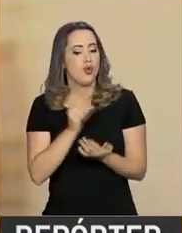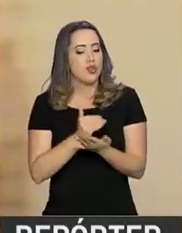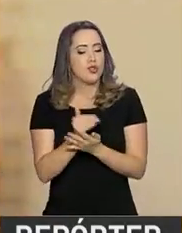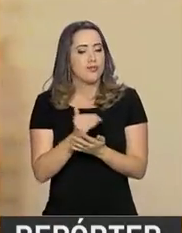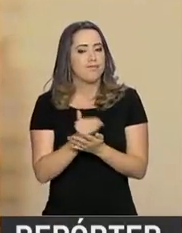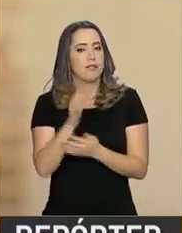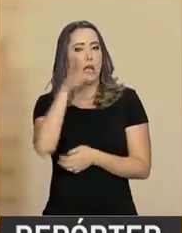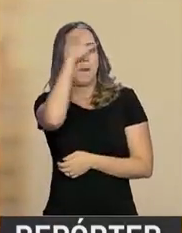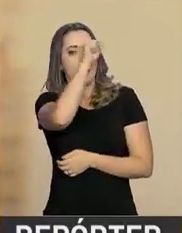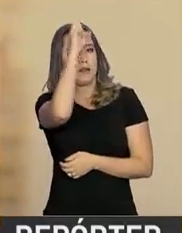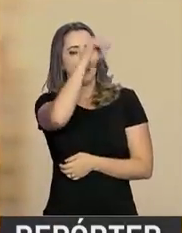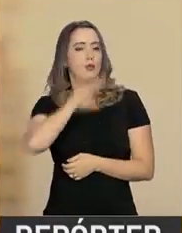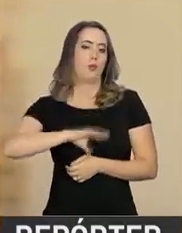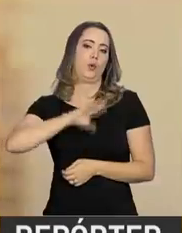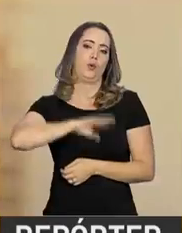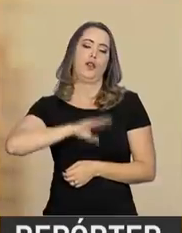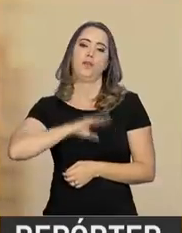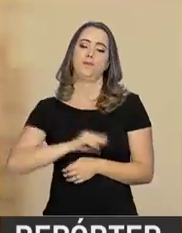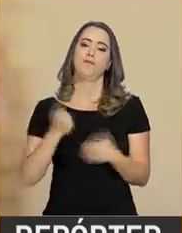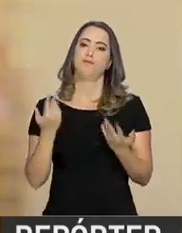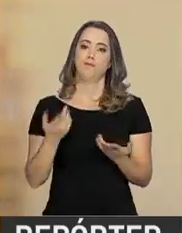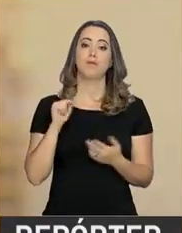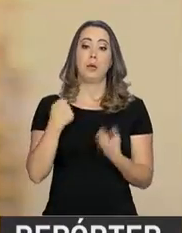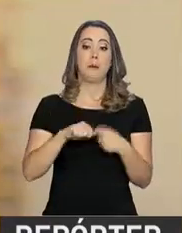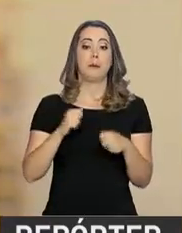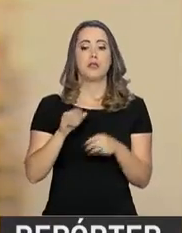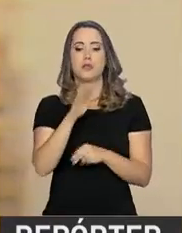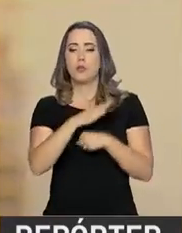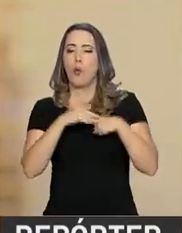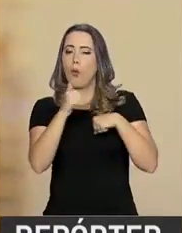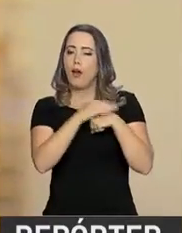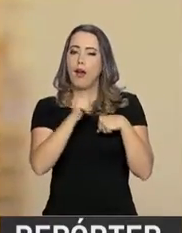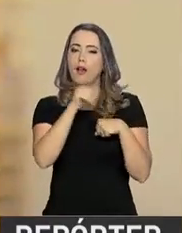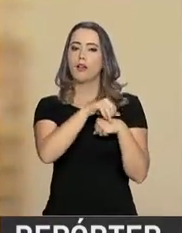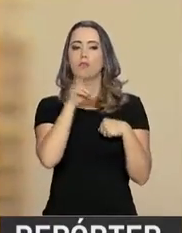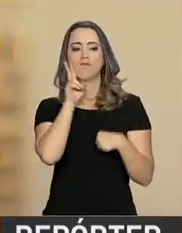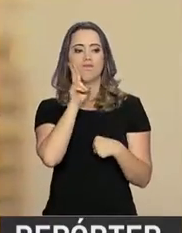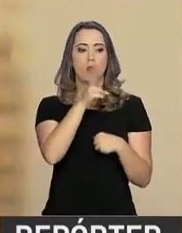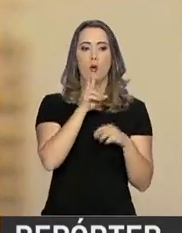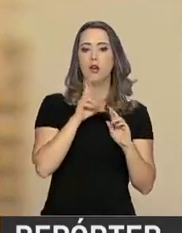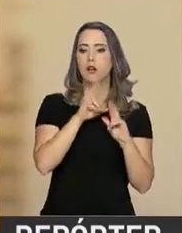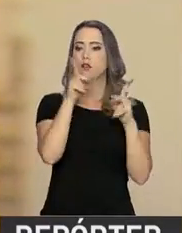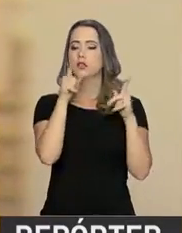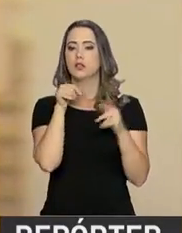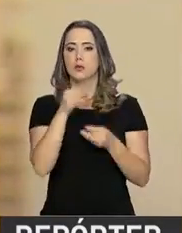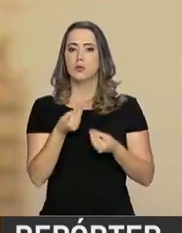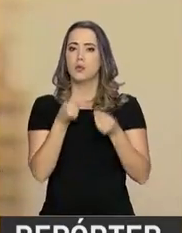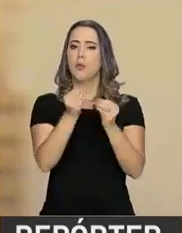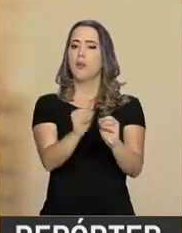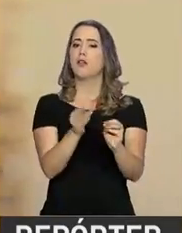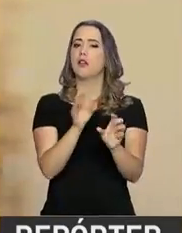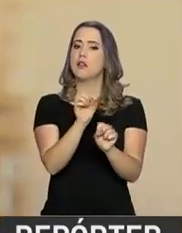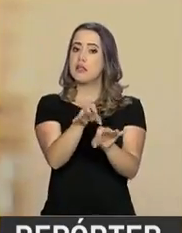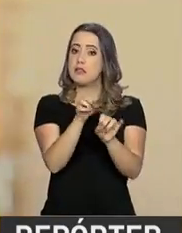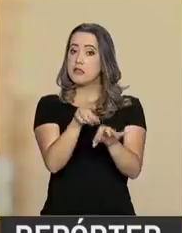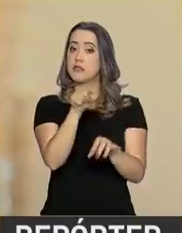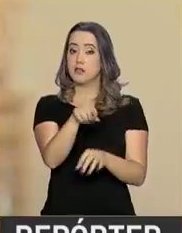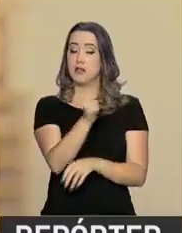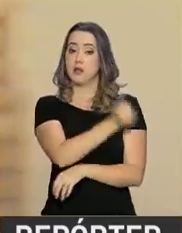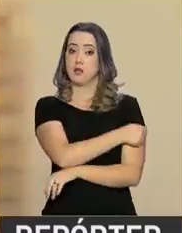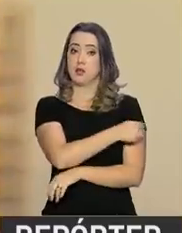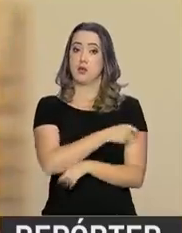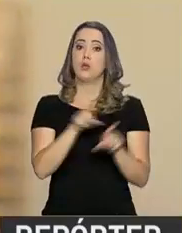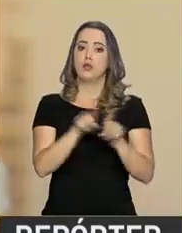de aquisição da língua portuguesa então a gente tem que ter esse carinho esse olhar diferenciado pra tá dando suporte para esse aluno também